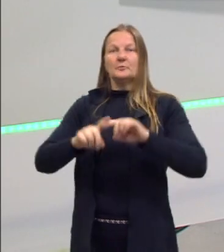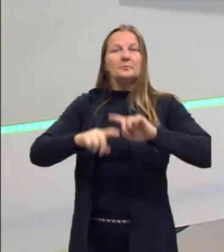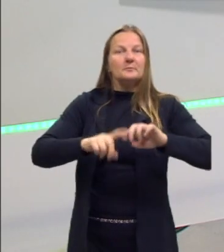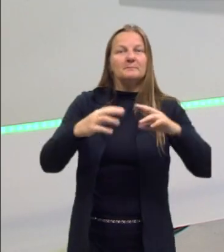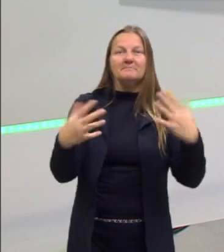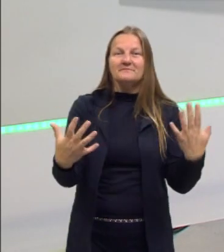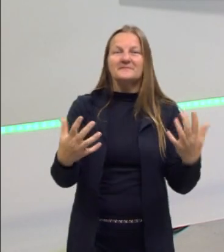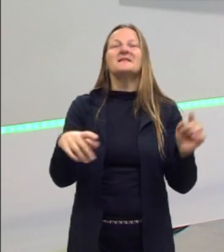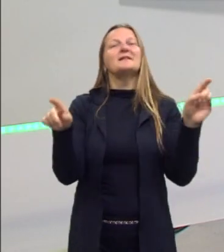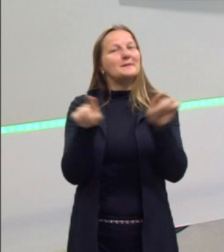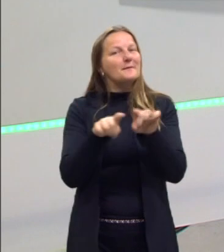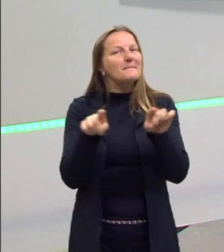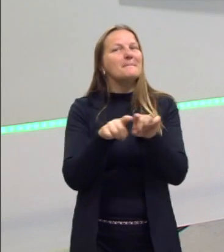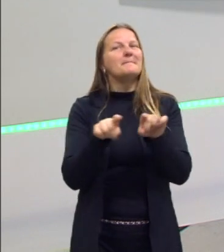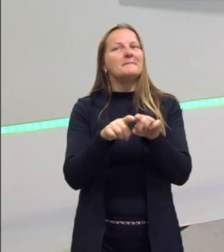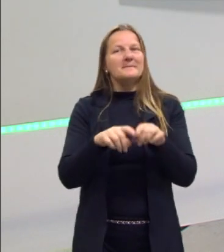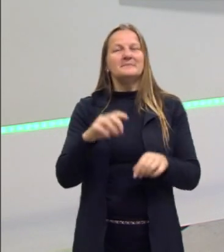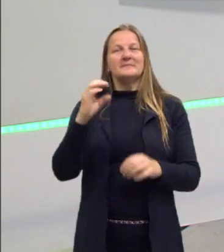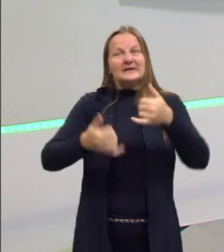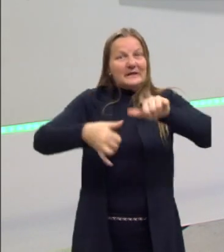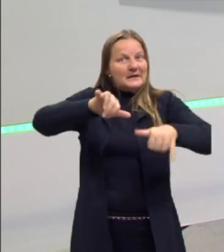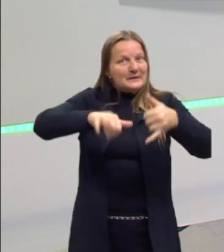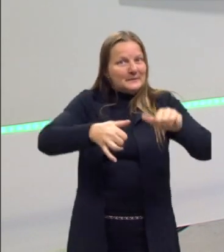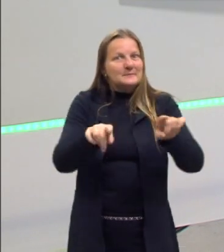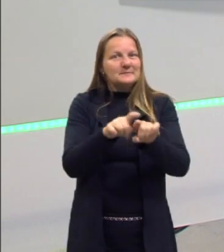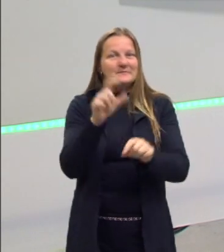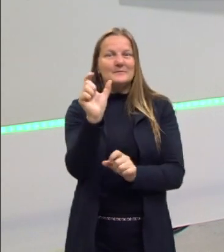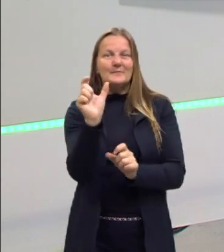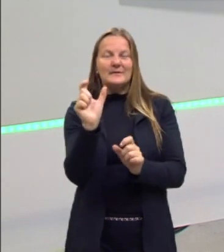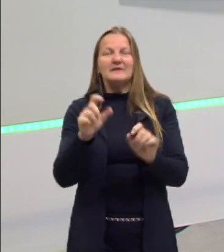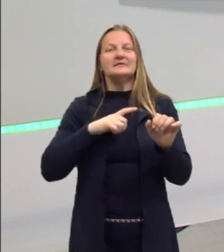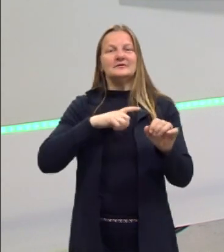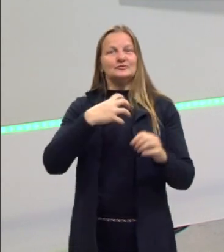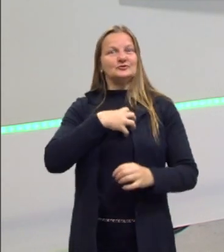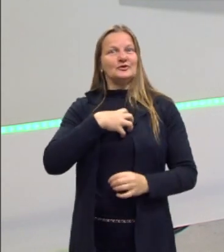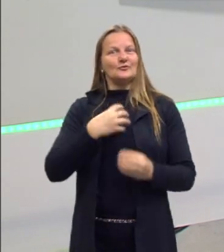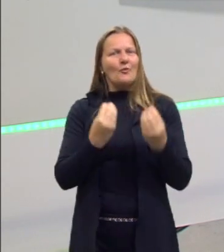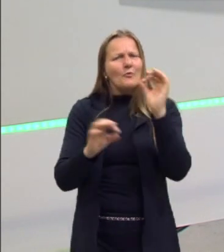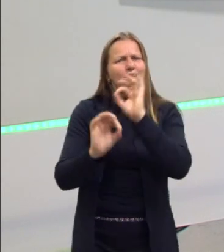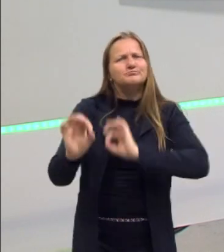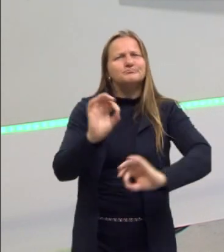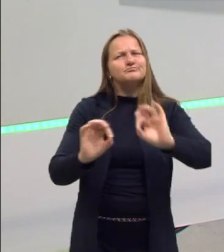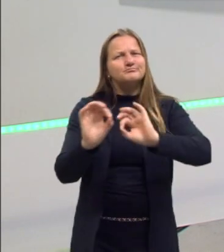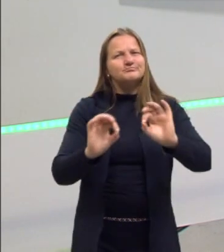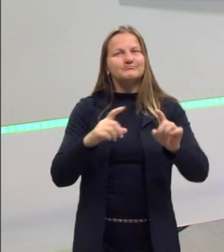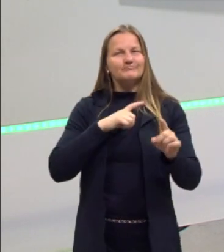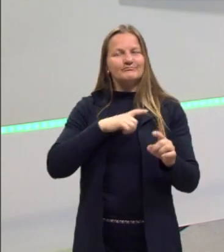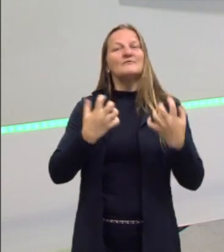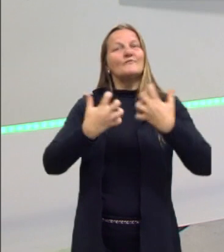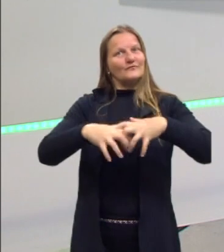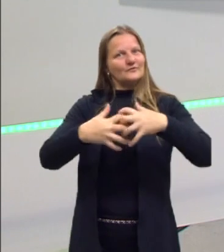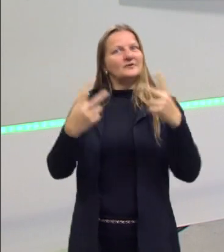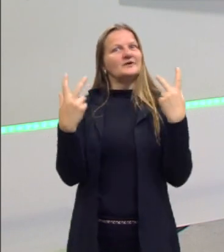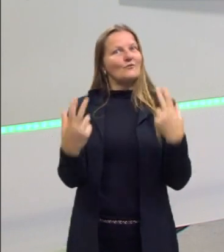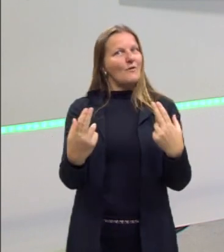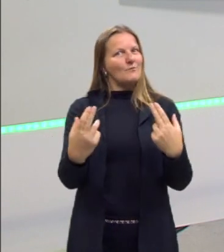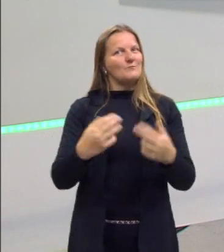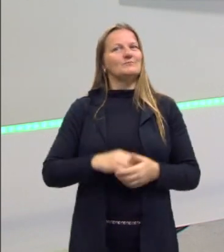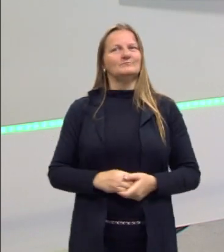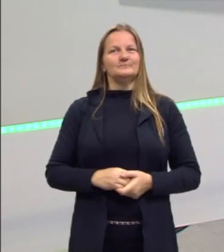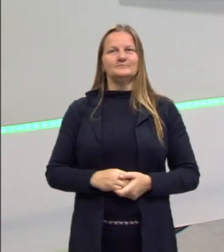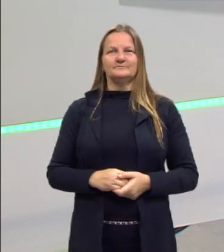objetos não aos as palavras têm um um jeito de se montar na Química funciona da mesma